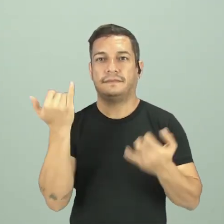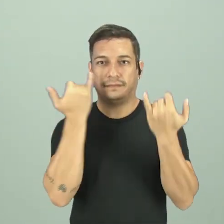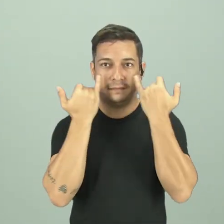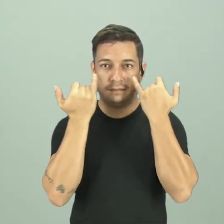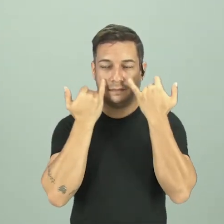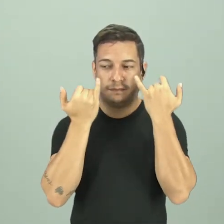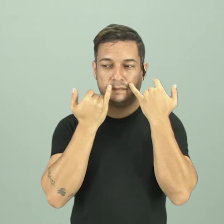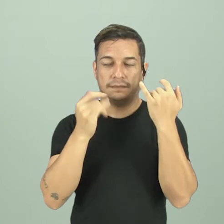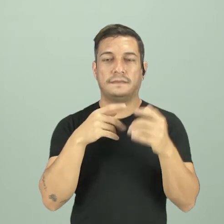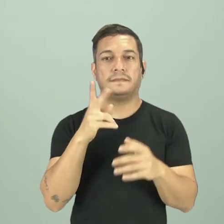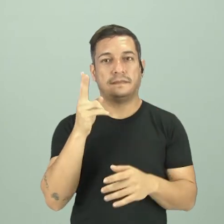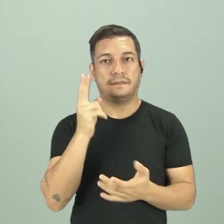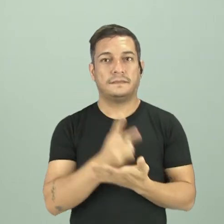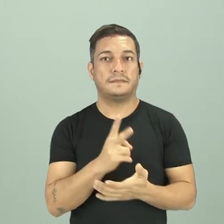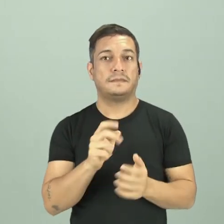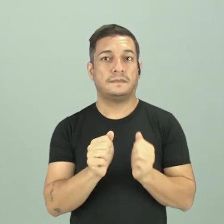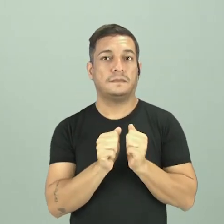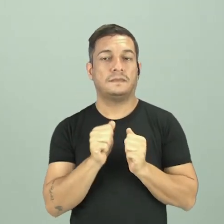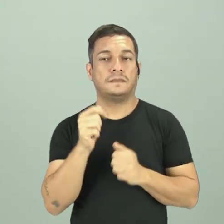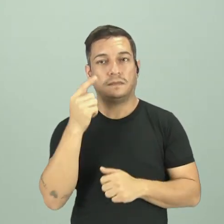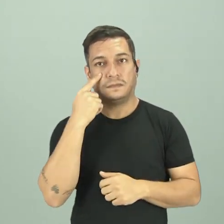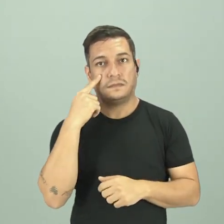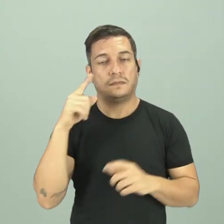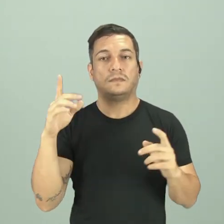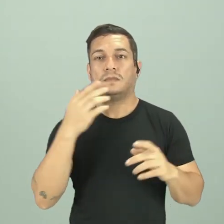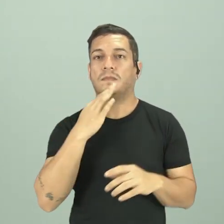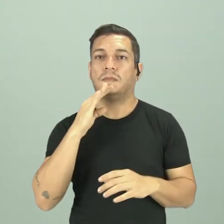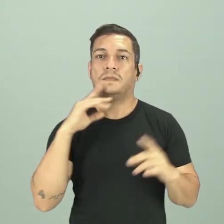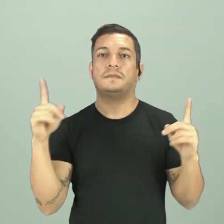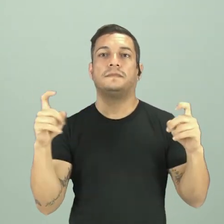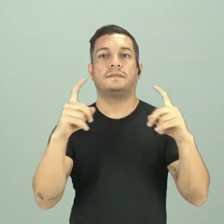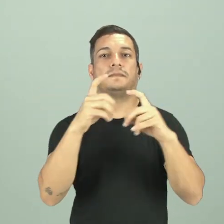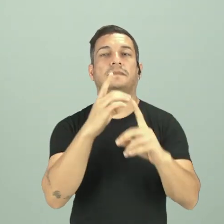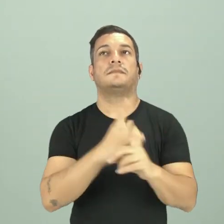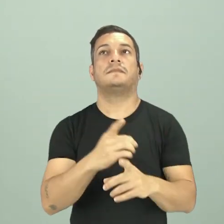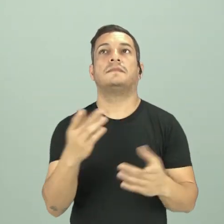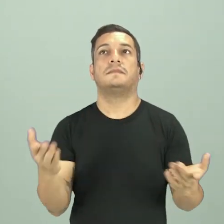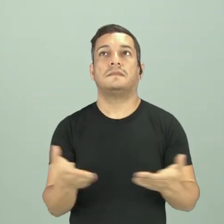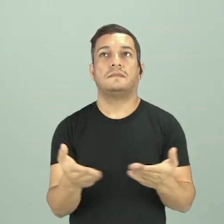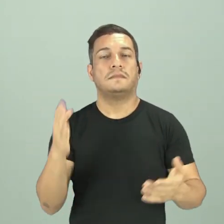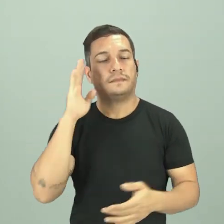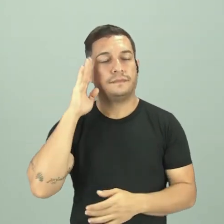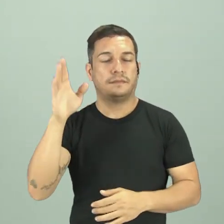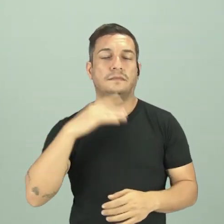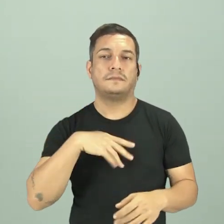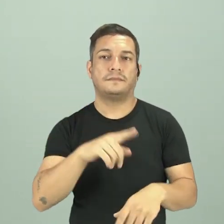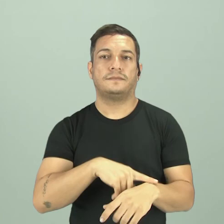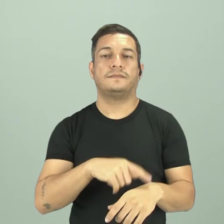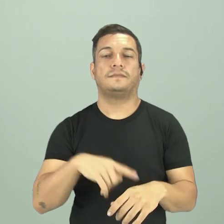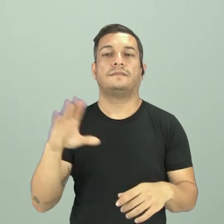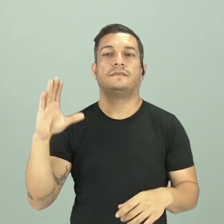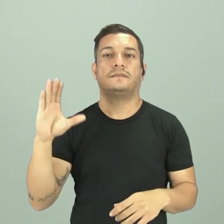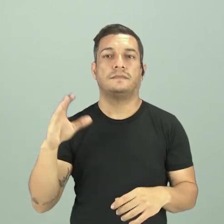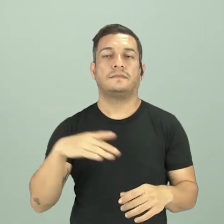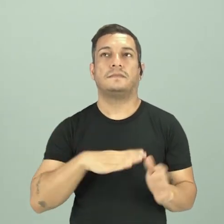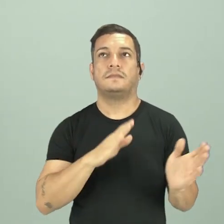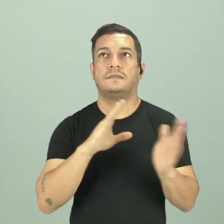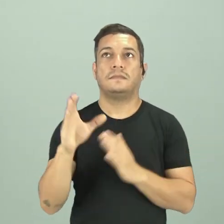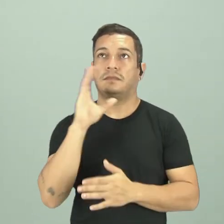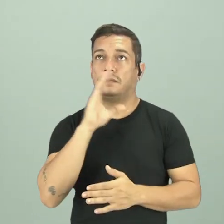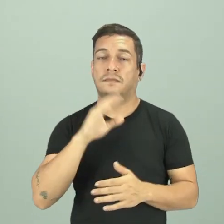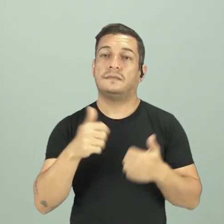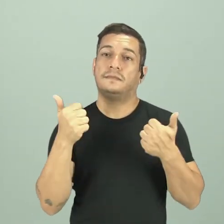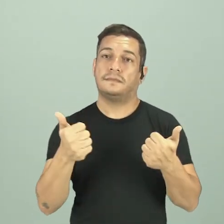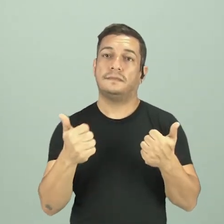noticiários, e sempre acompanhar aí os conhecimentos científicos que estão sendo descobertos agora, Principalmente nesse momento em que a ciência tem caminhado tão rápido.